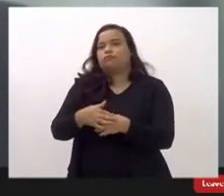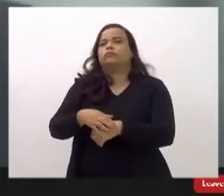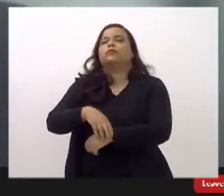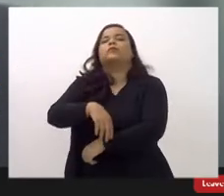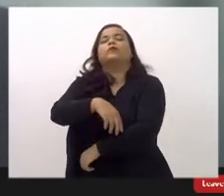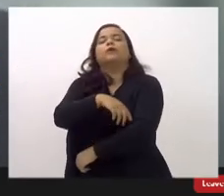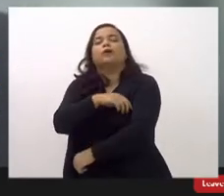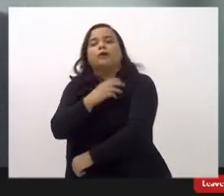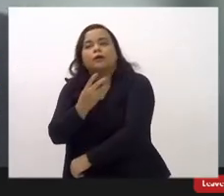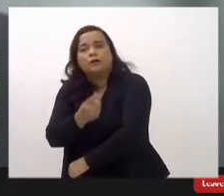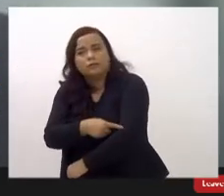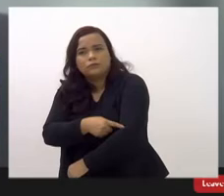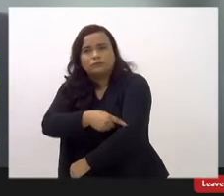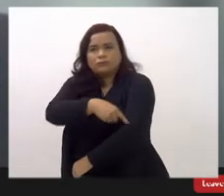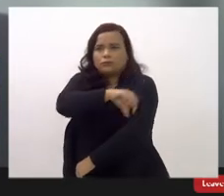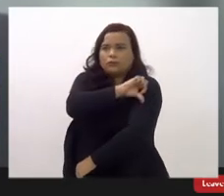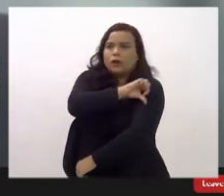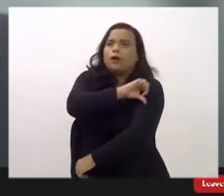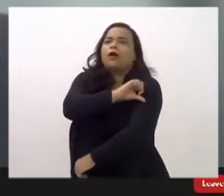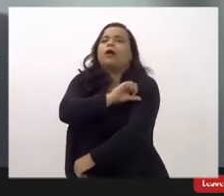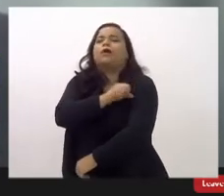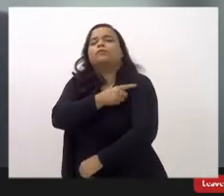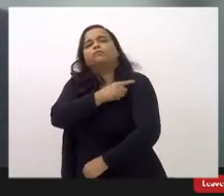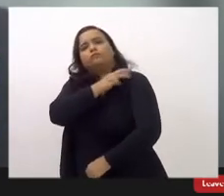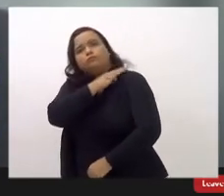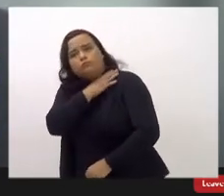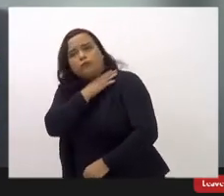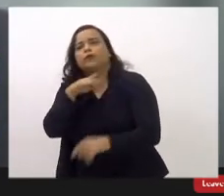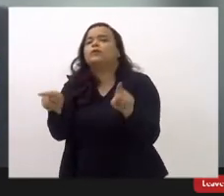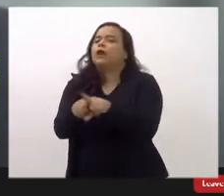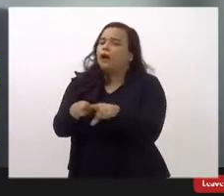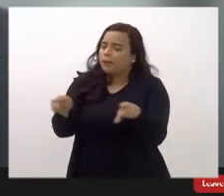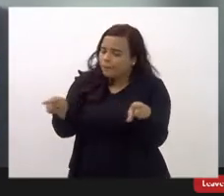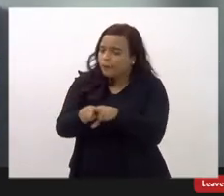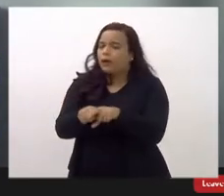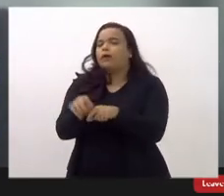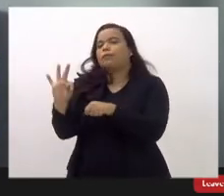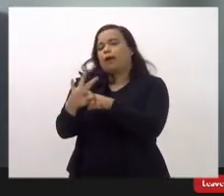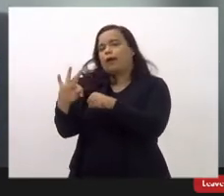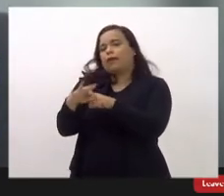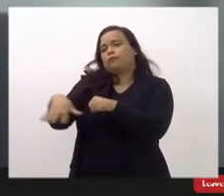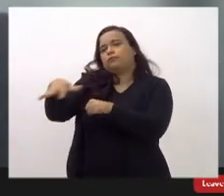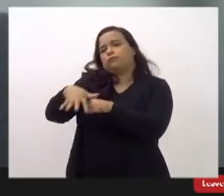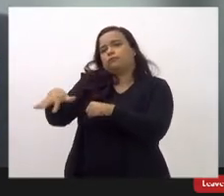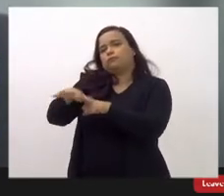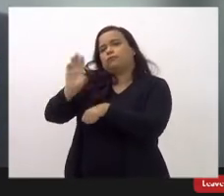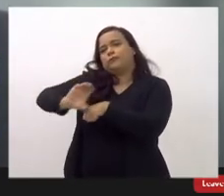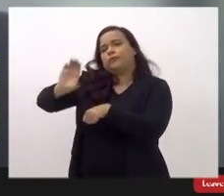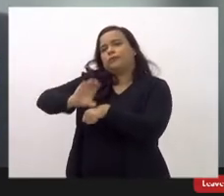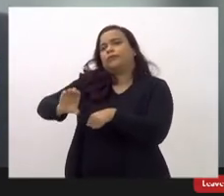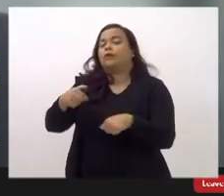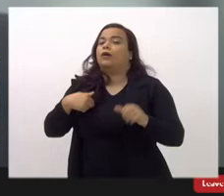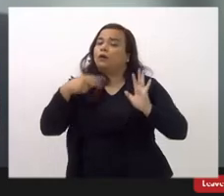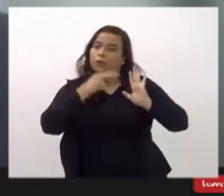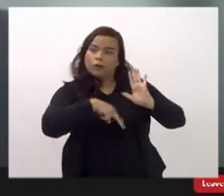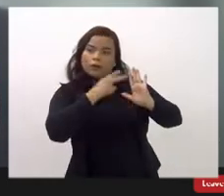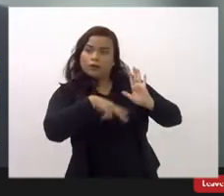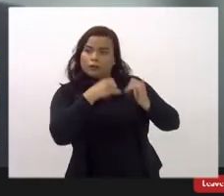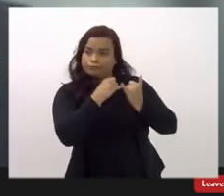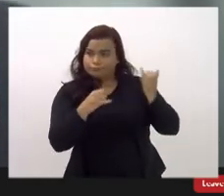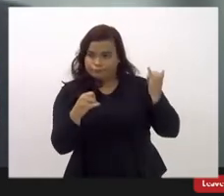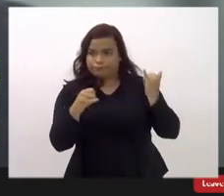médio, envolvendo também todos os segmentos do ensino técnico. Eu vou ler, Flávio, peço licença aqui, uma parte da